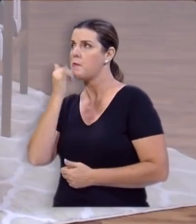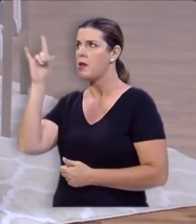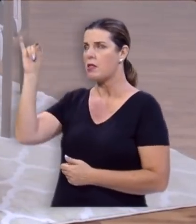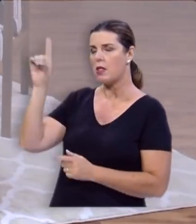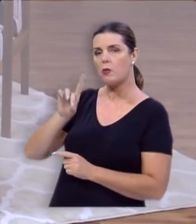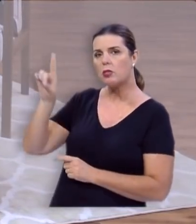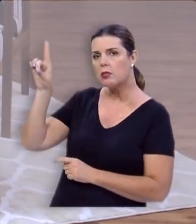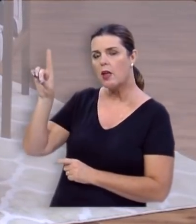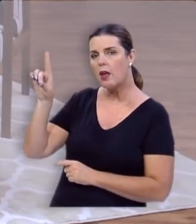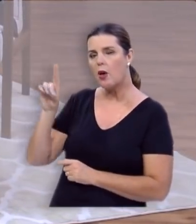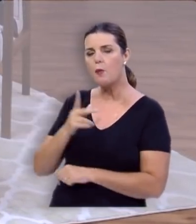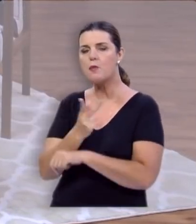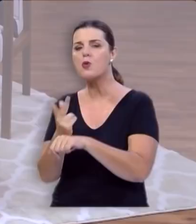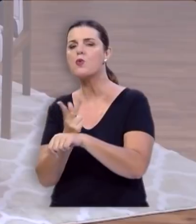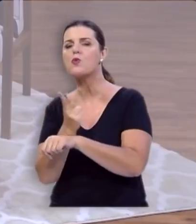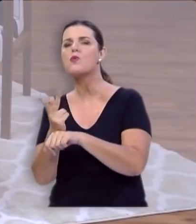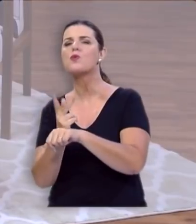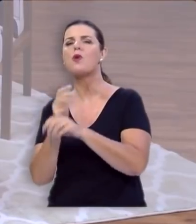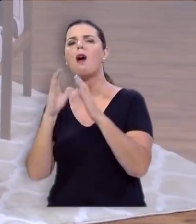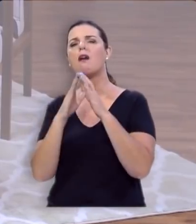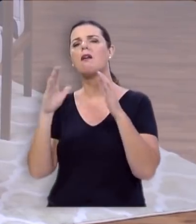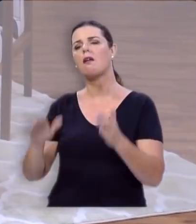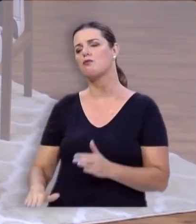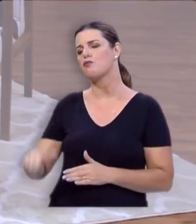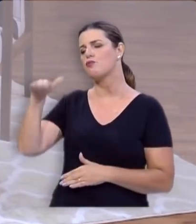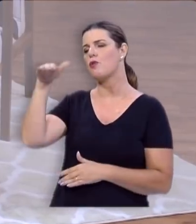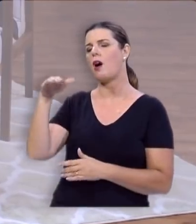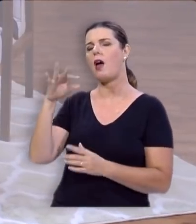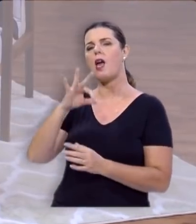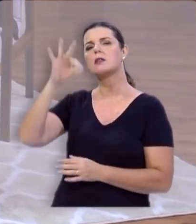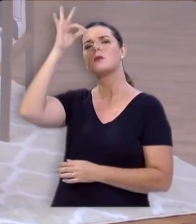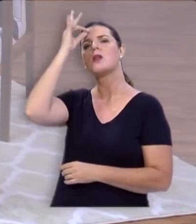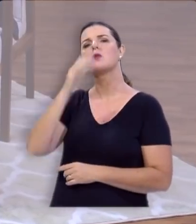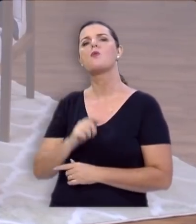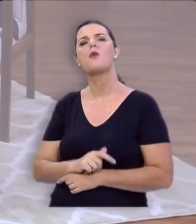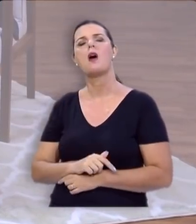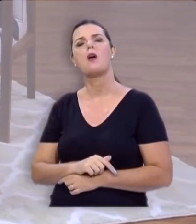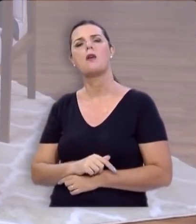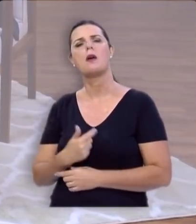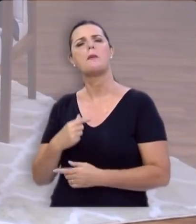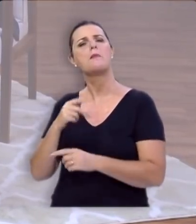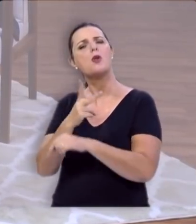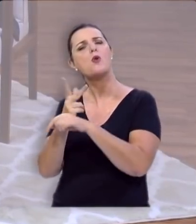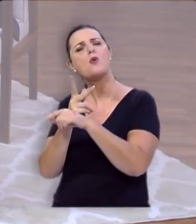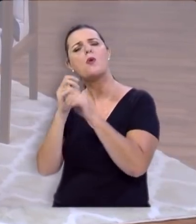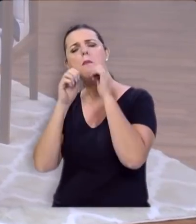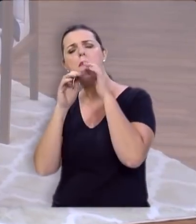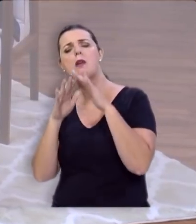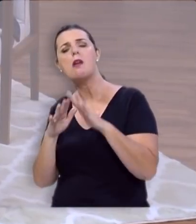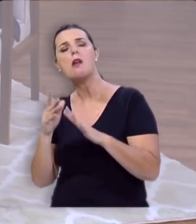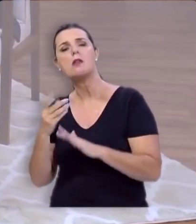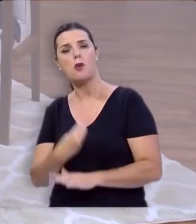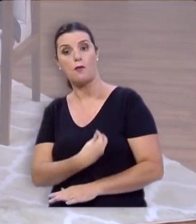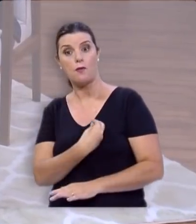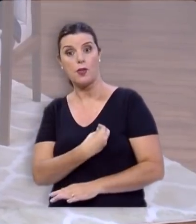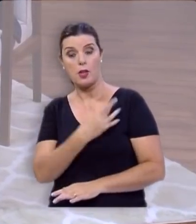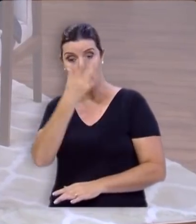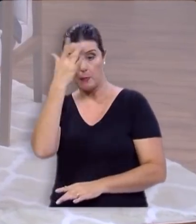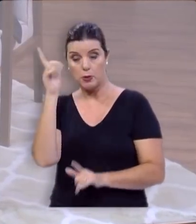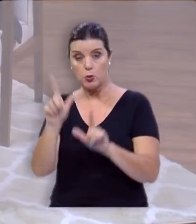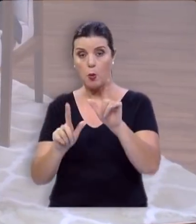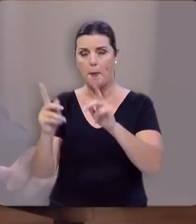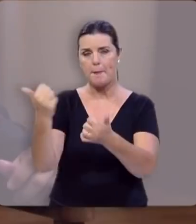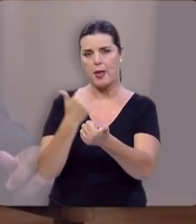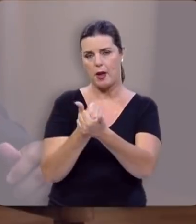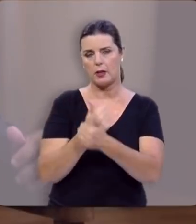perdão a Deus, buscar o crescimento espiritual e procurar ser bênção na vida daqueles que estão